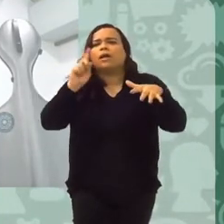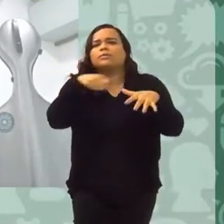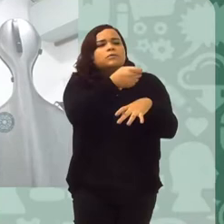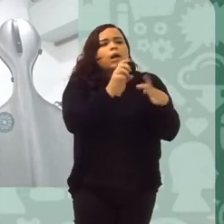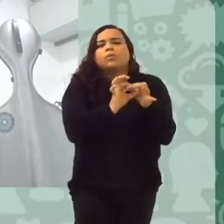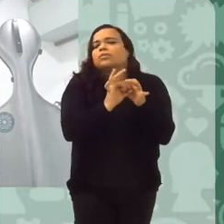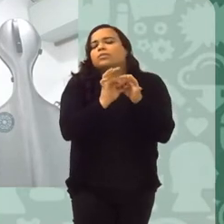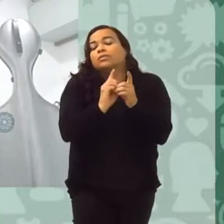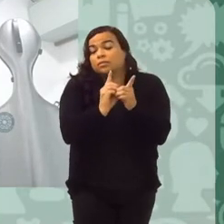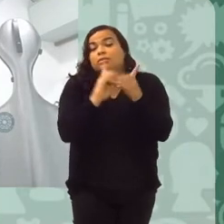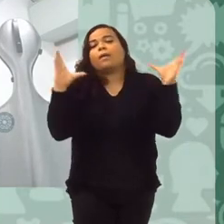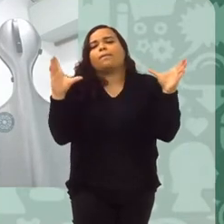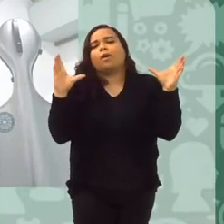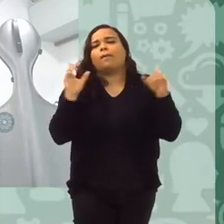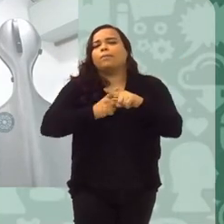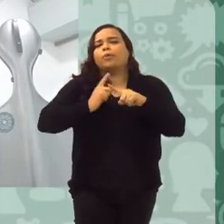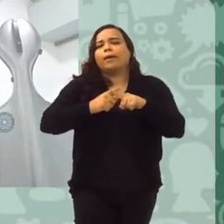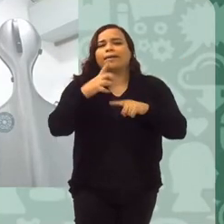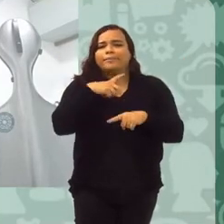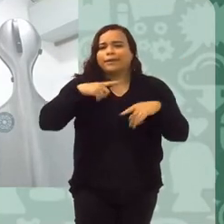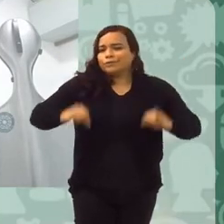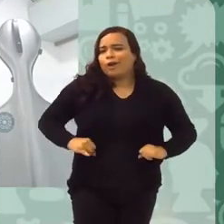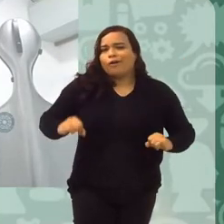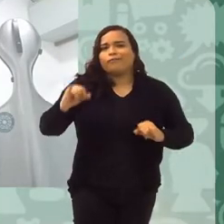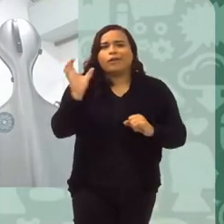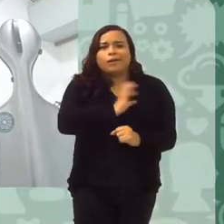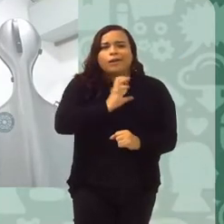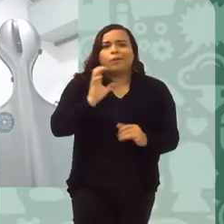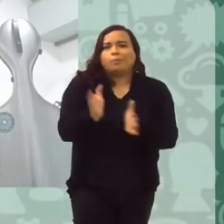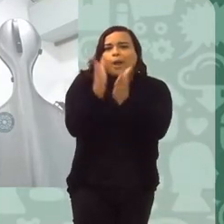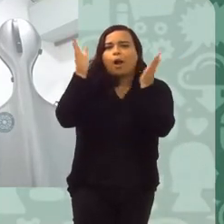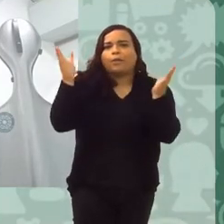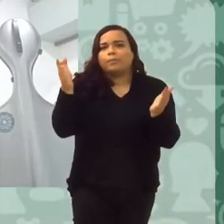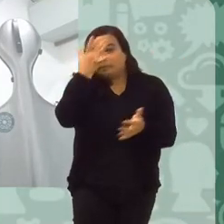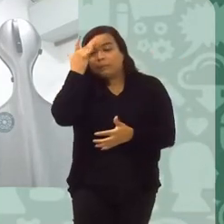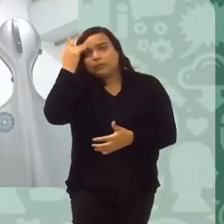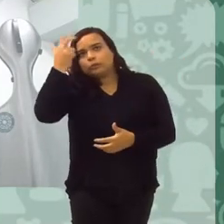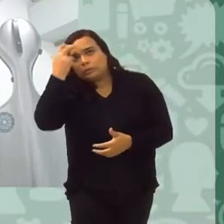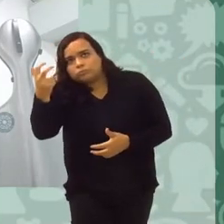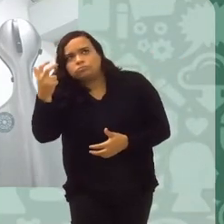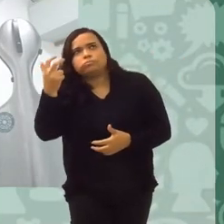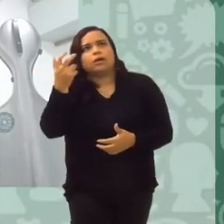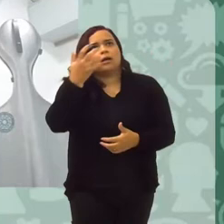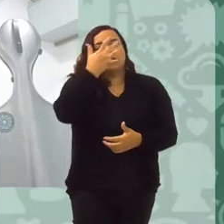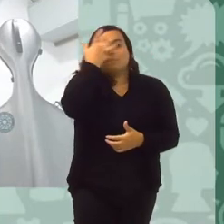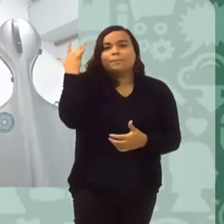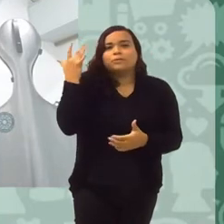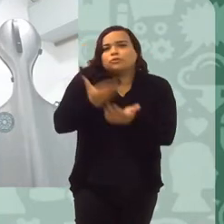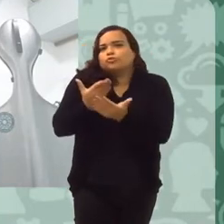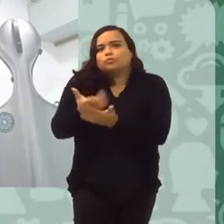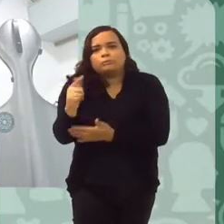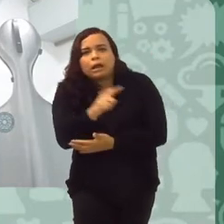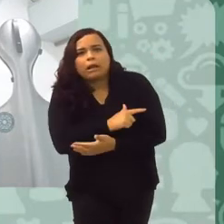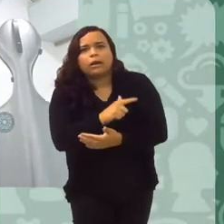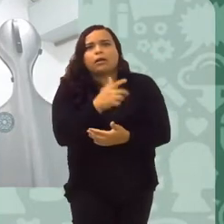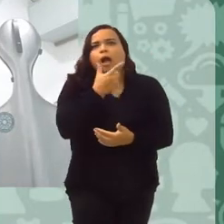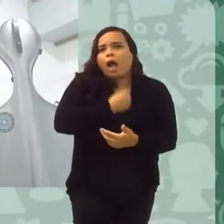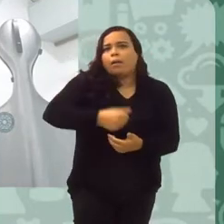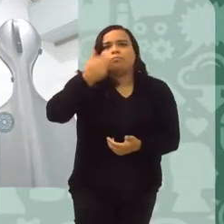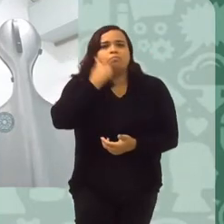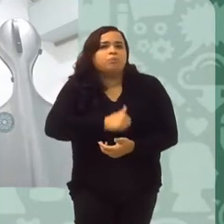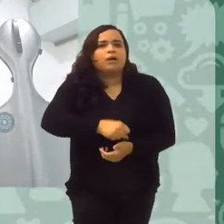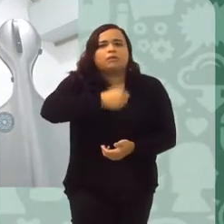afeta rico, pobre, com instrução, sem instrução, homem, mulher, criança, adulto, velho. Enfim, a pandemia,